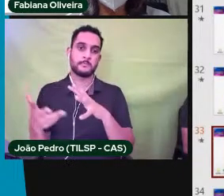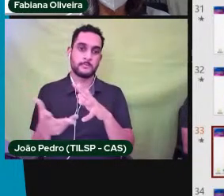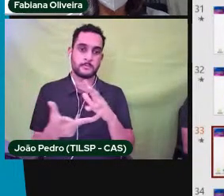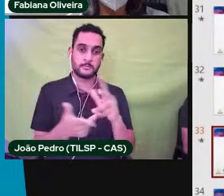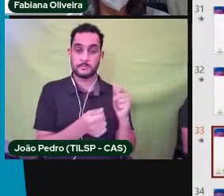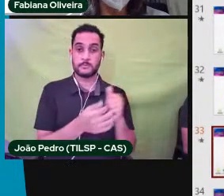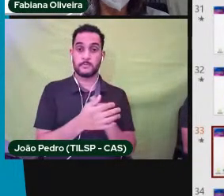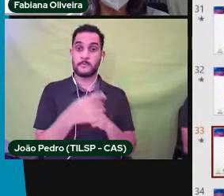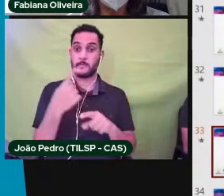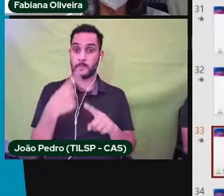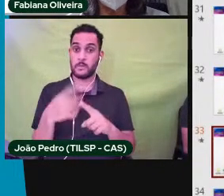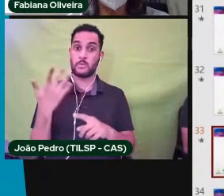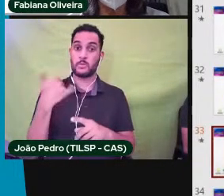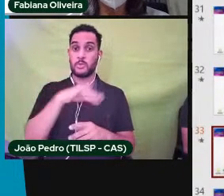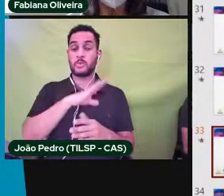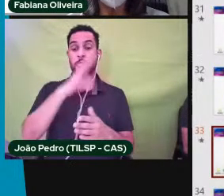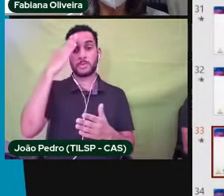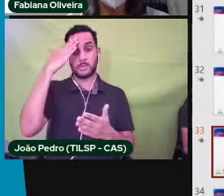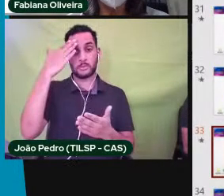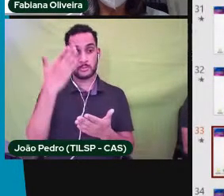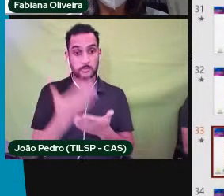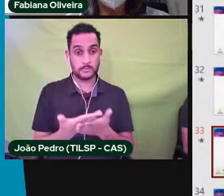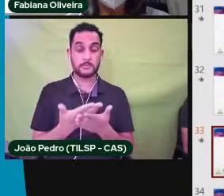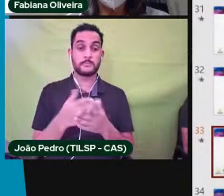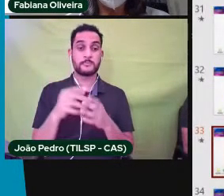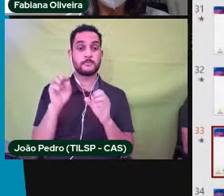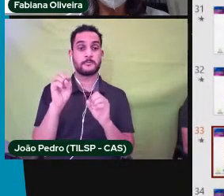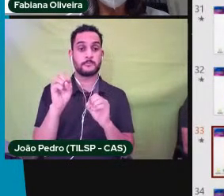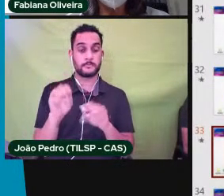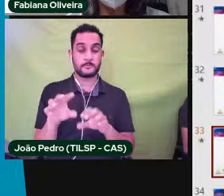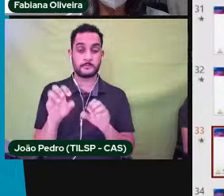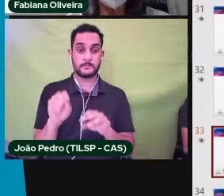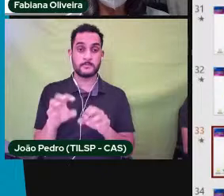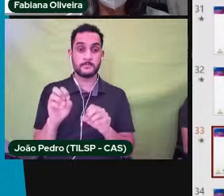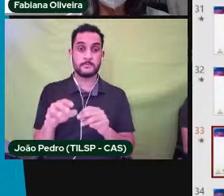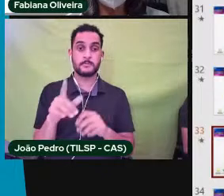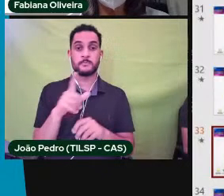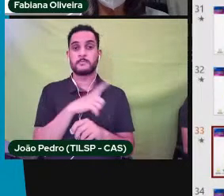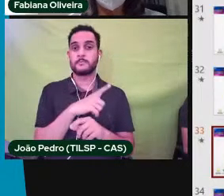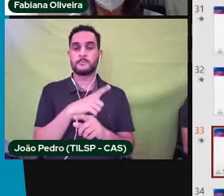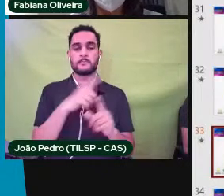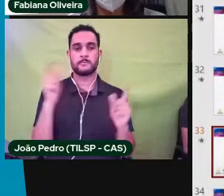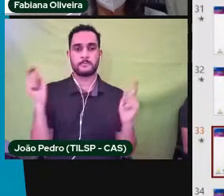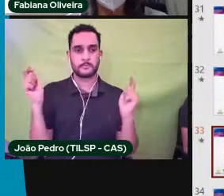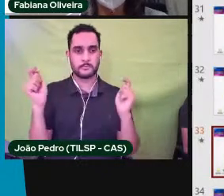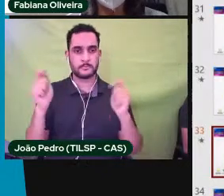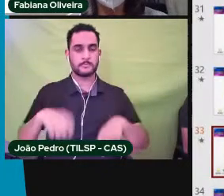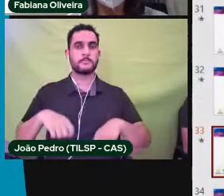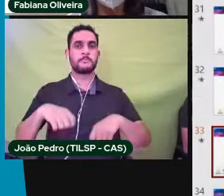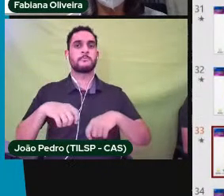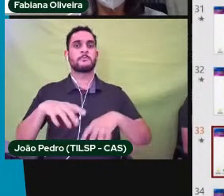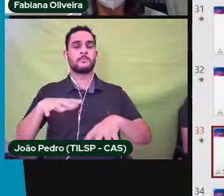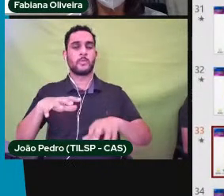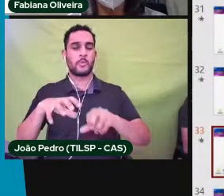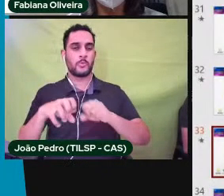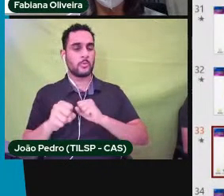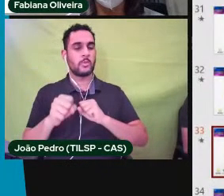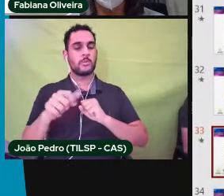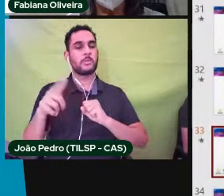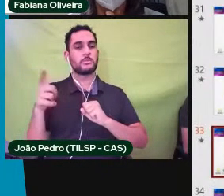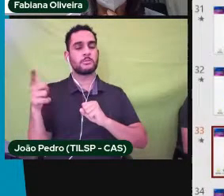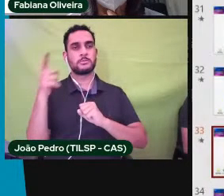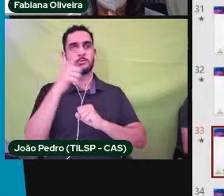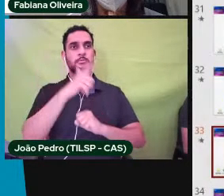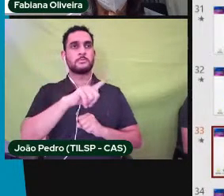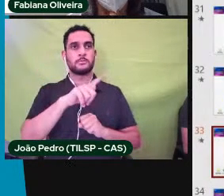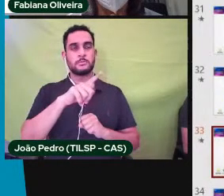Porque nós acreditamos na educação com a sua potencialidade de nos formar para enfrentar o desafio